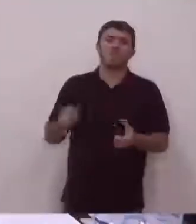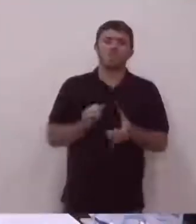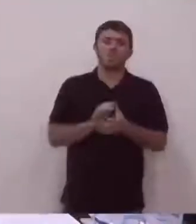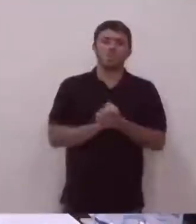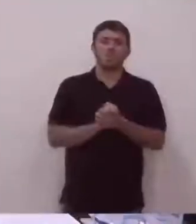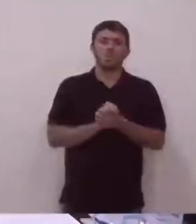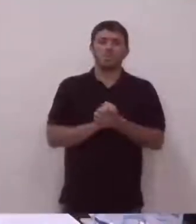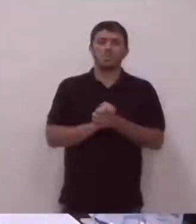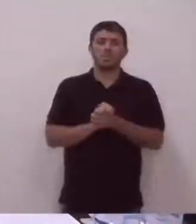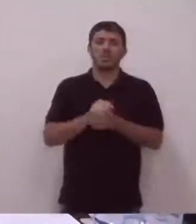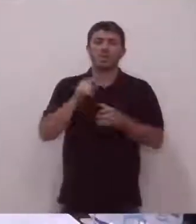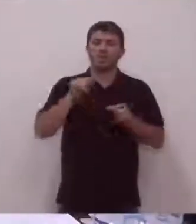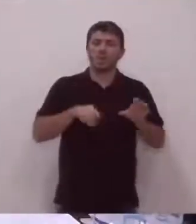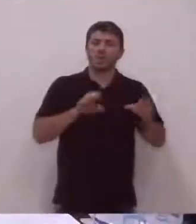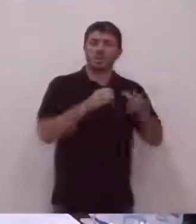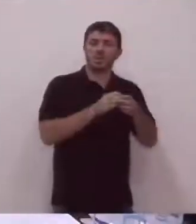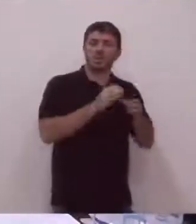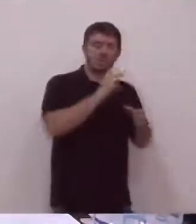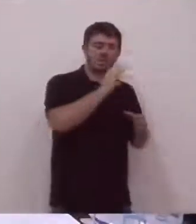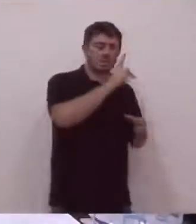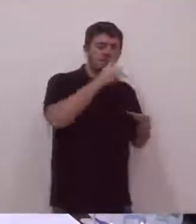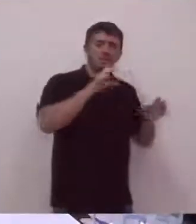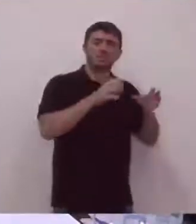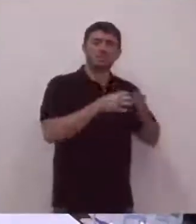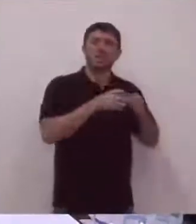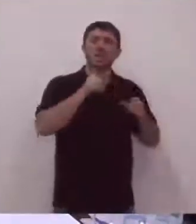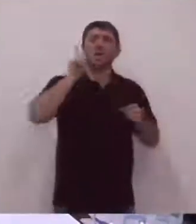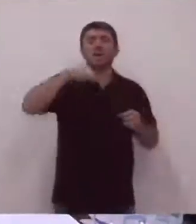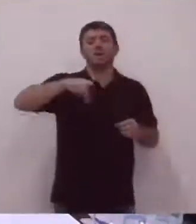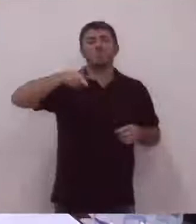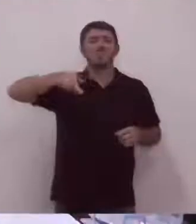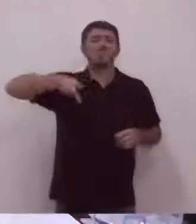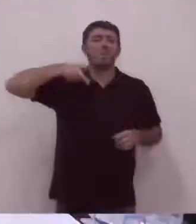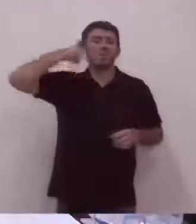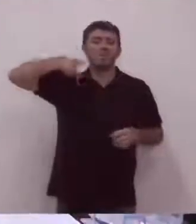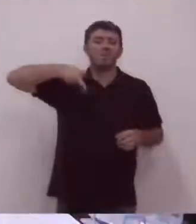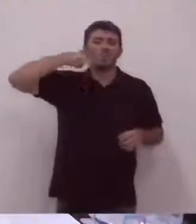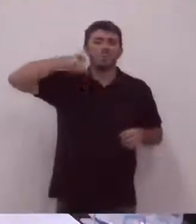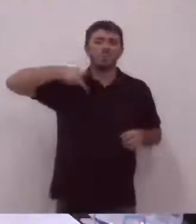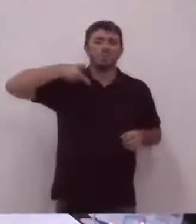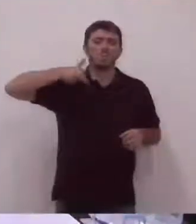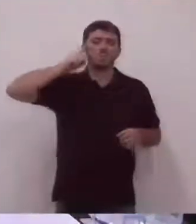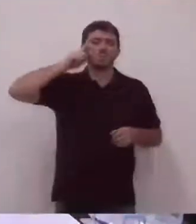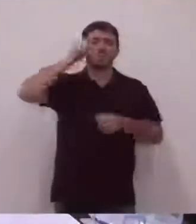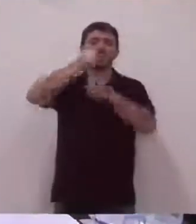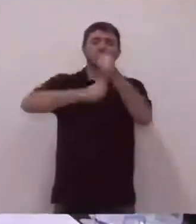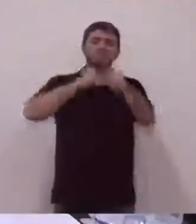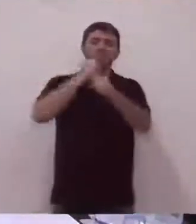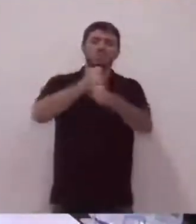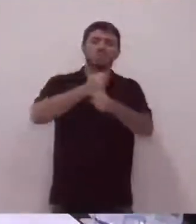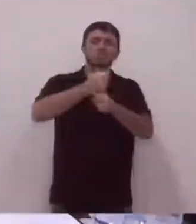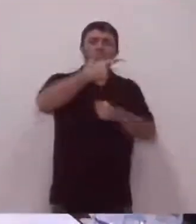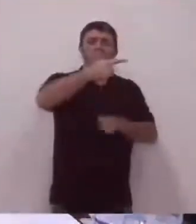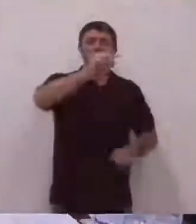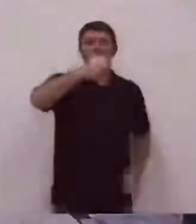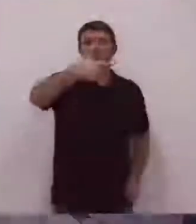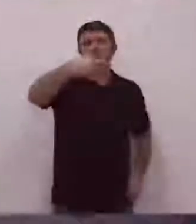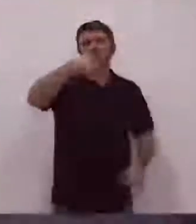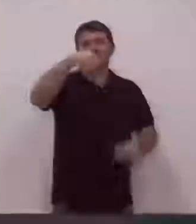e intencional para 2020. Apenas isso. Essa é a minha justificativa, senhor presidente.